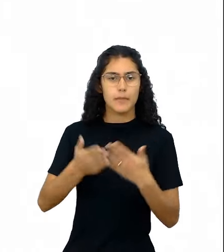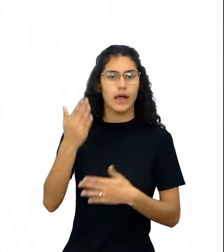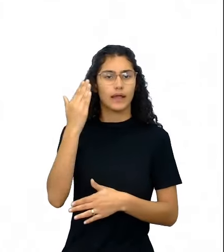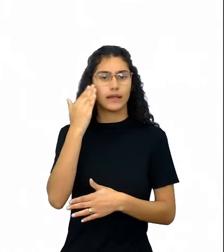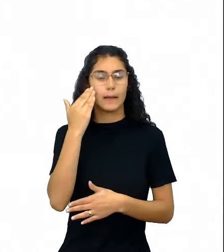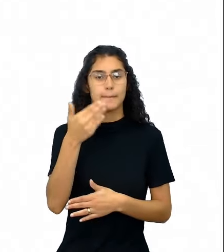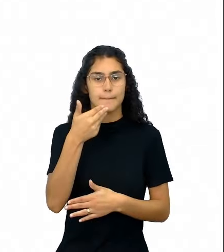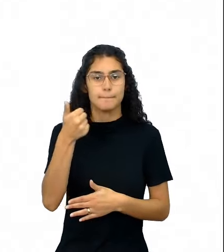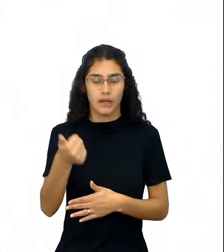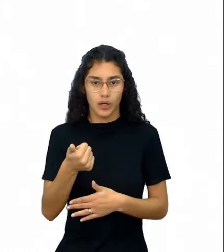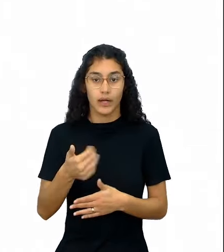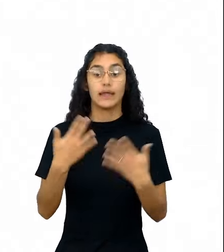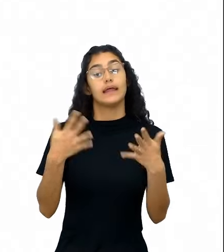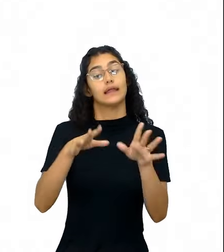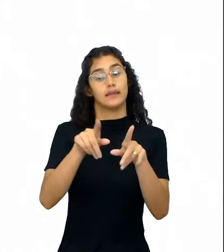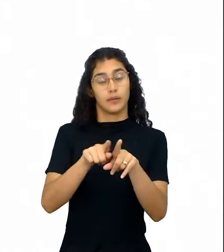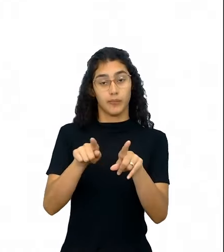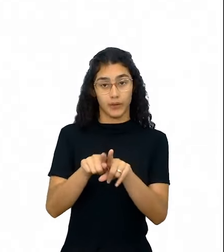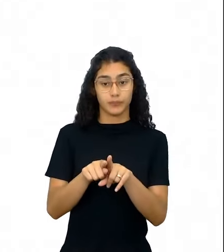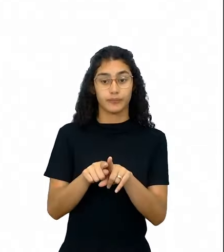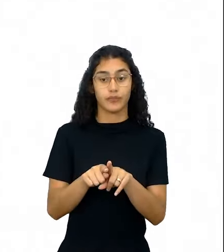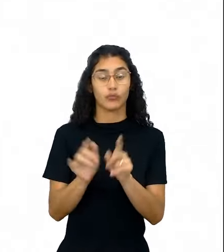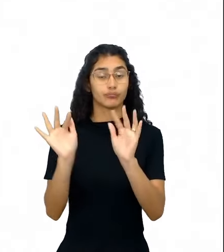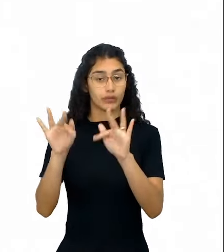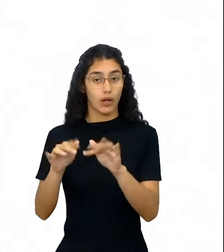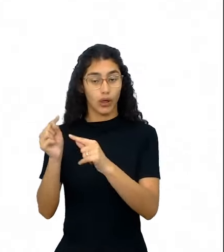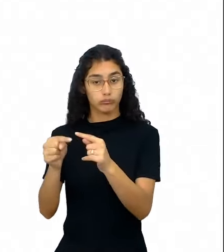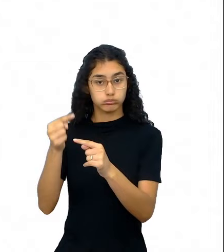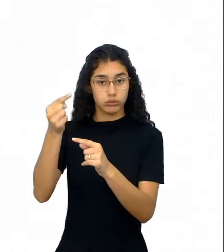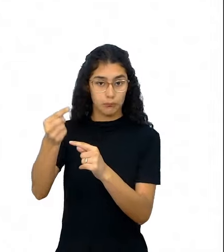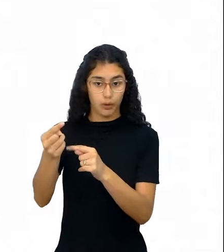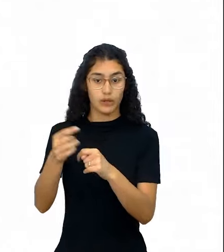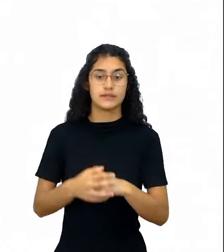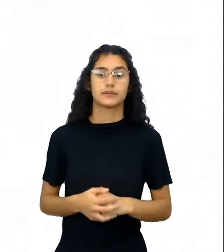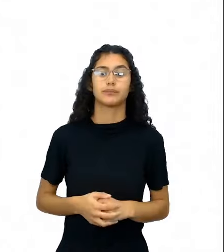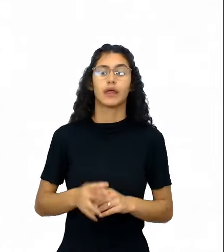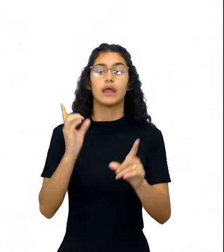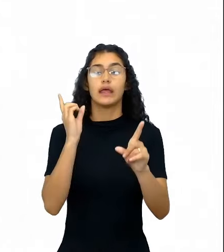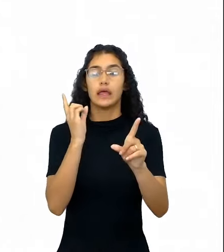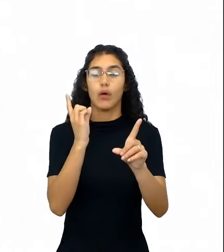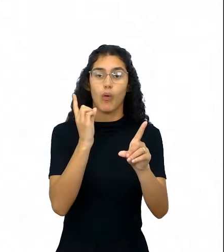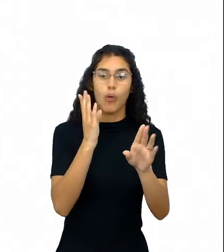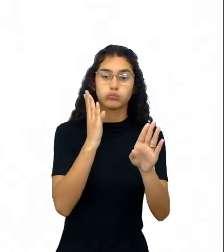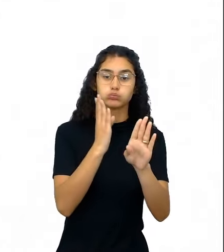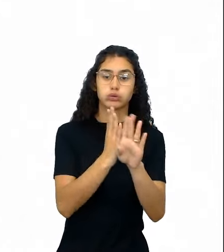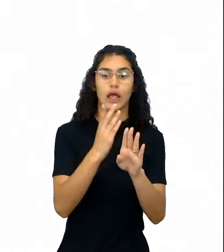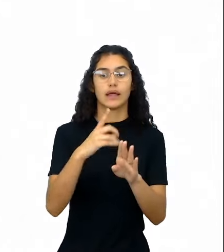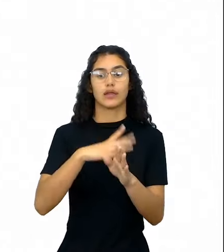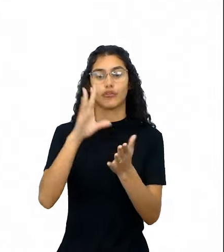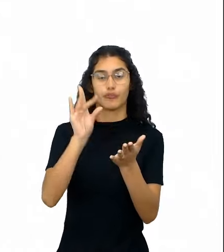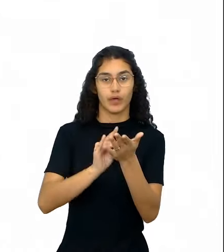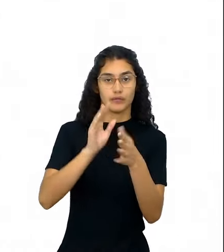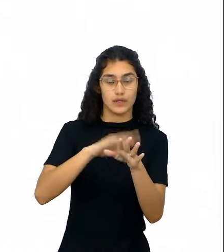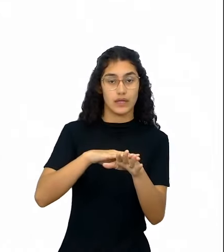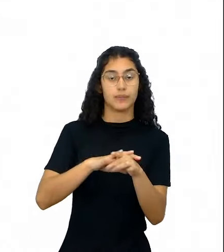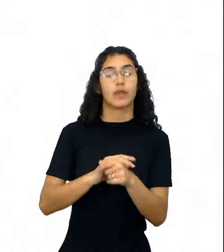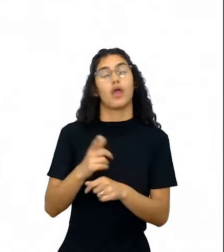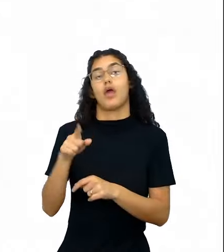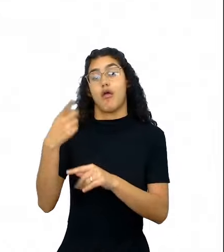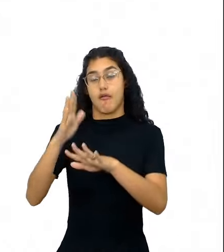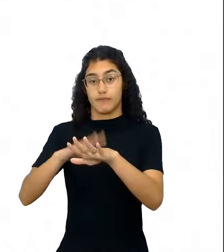nova. E, final, depois, identificação da ideia principal, elaboração de